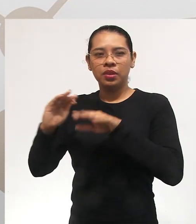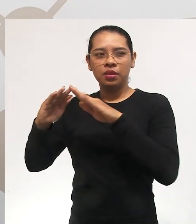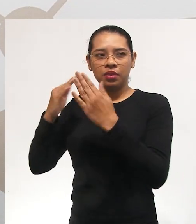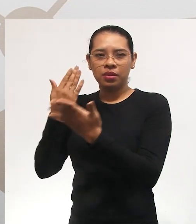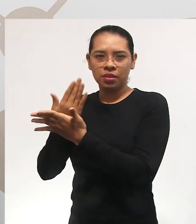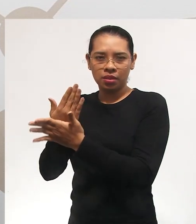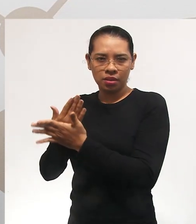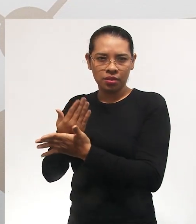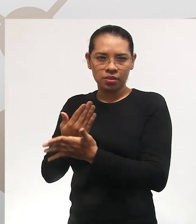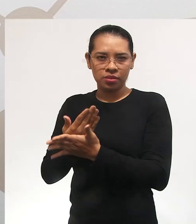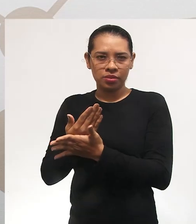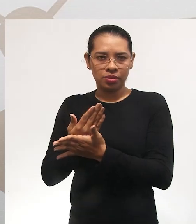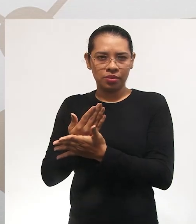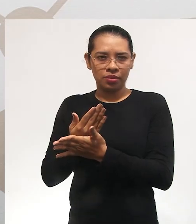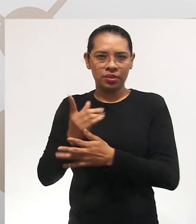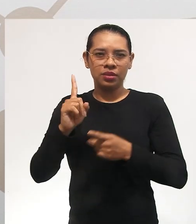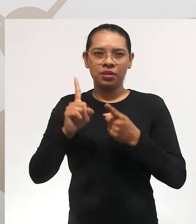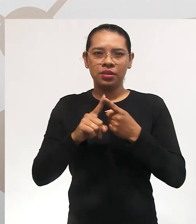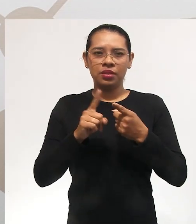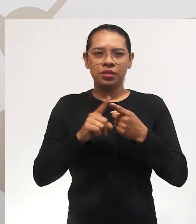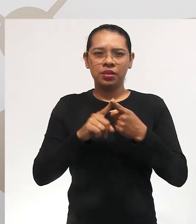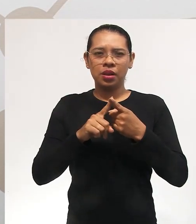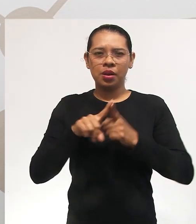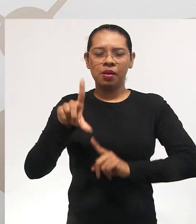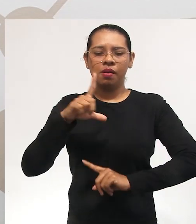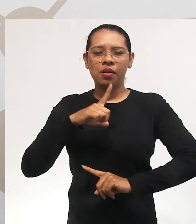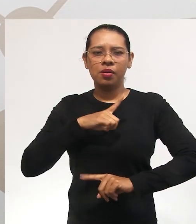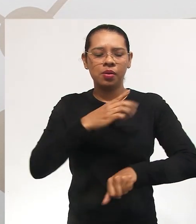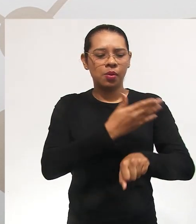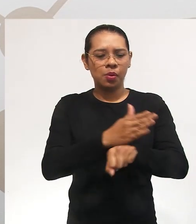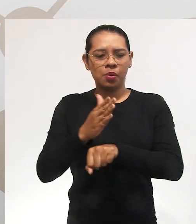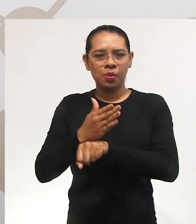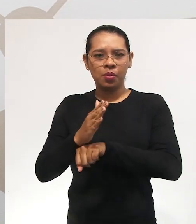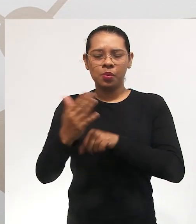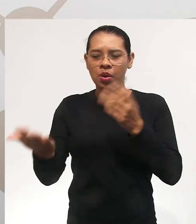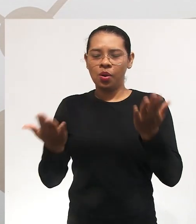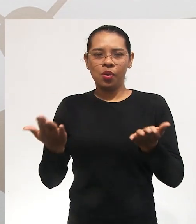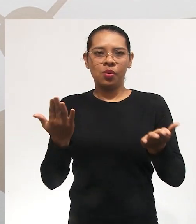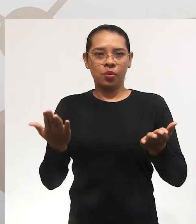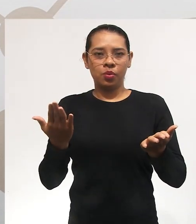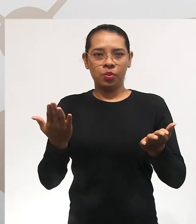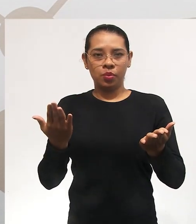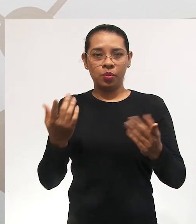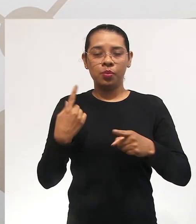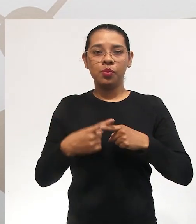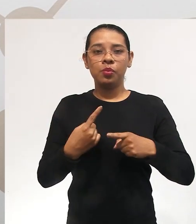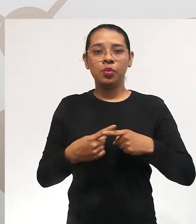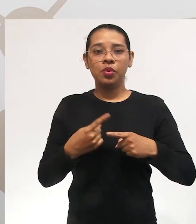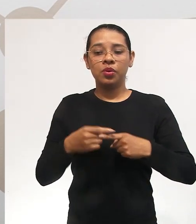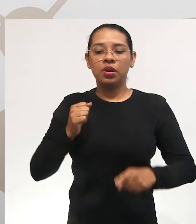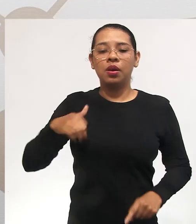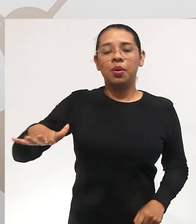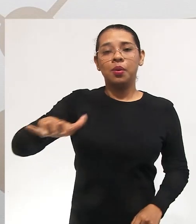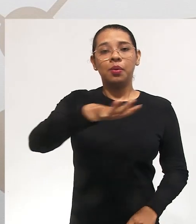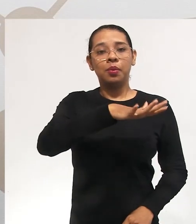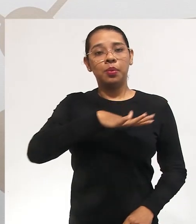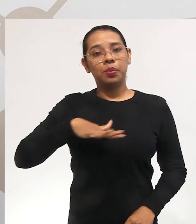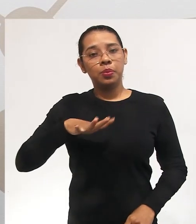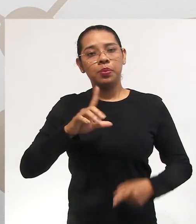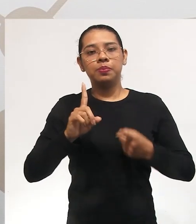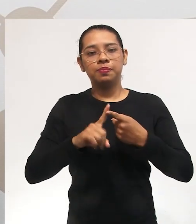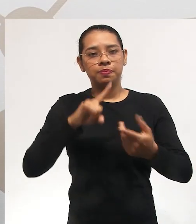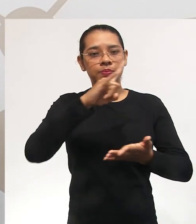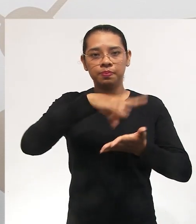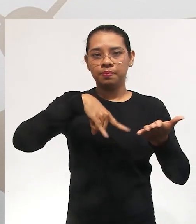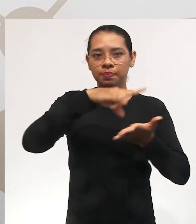práticas colaborativas, no qual eles fazem os seus estágios, e também vislumbrar uma aplicação, porque ali